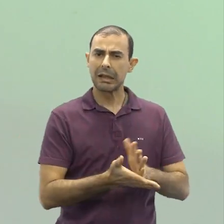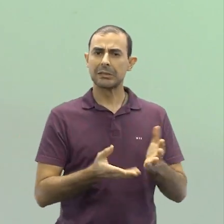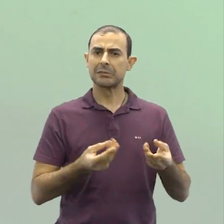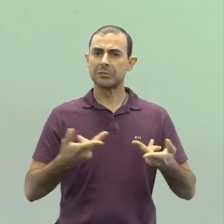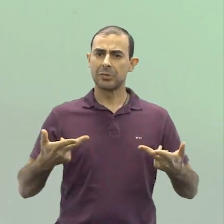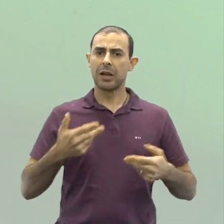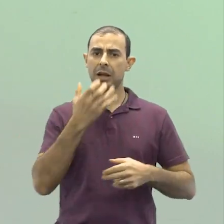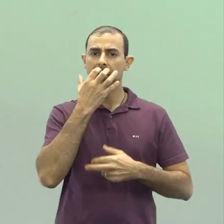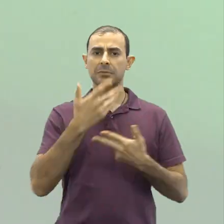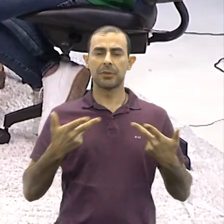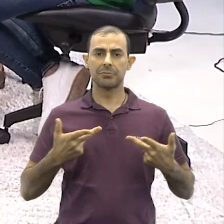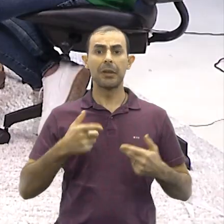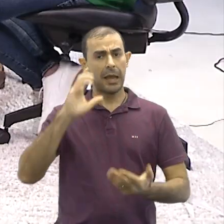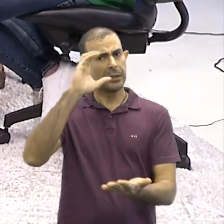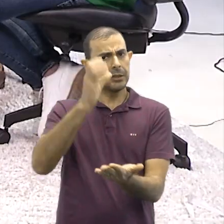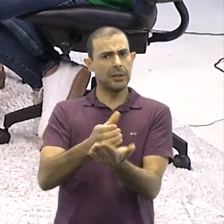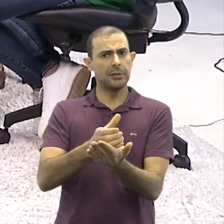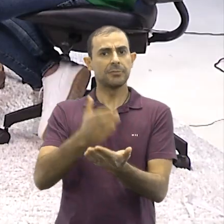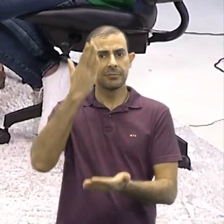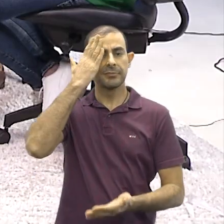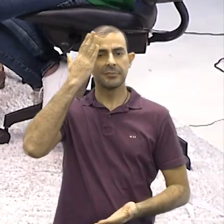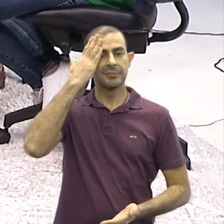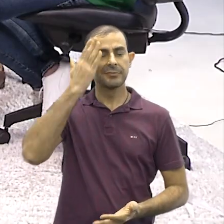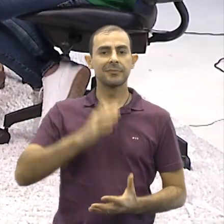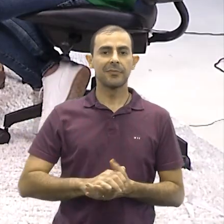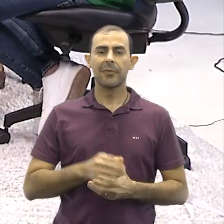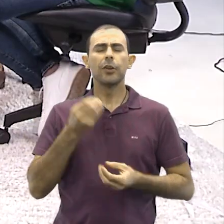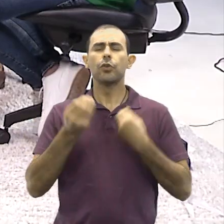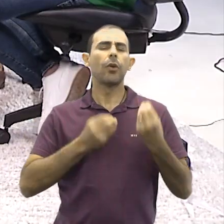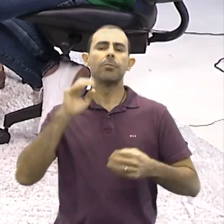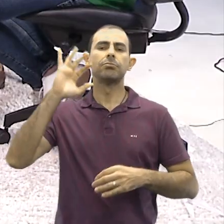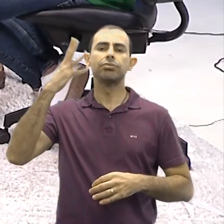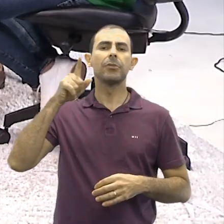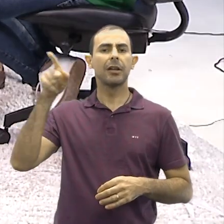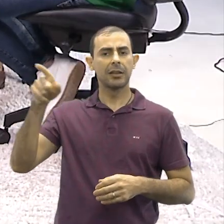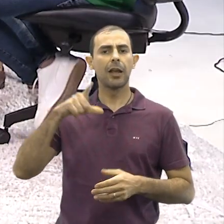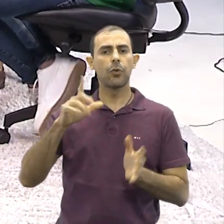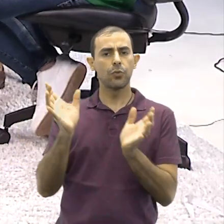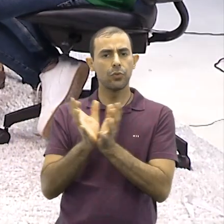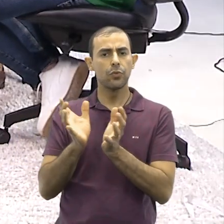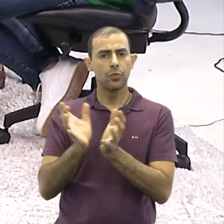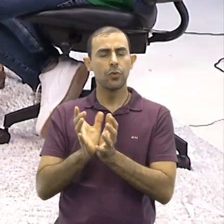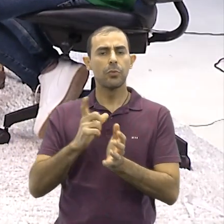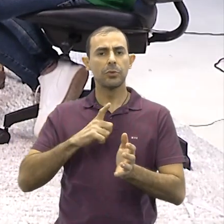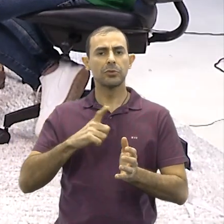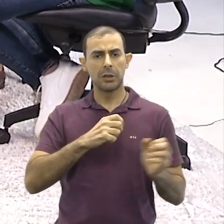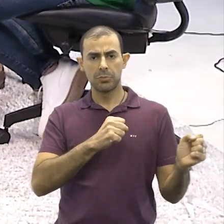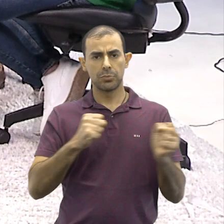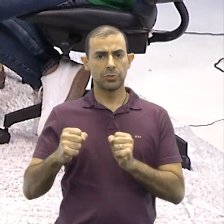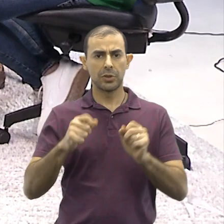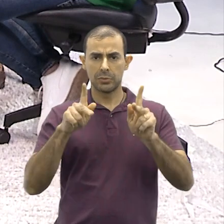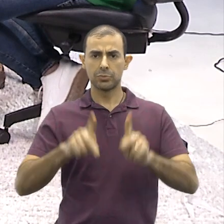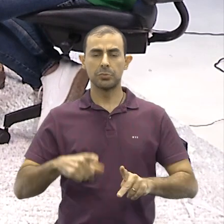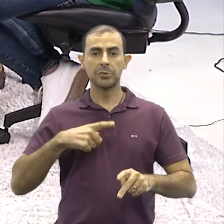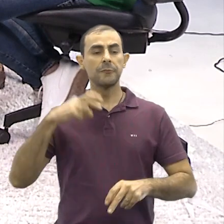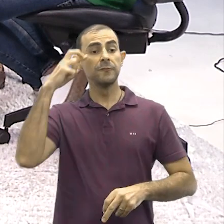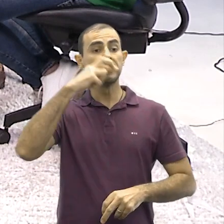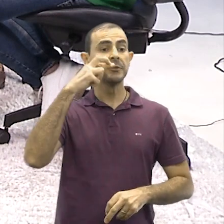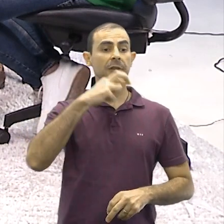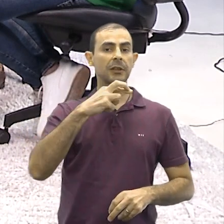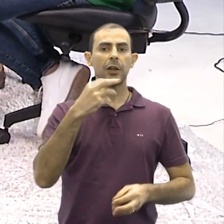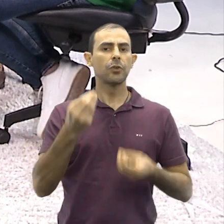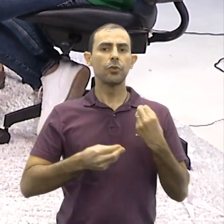aos animais. É crime, né? Crime. E como que vem sendo isso lá pelo poder público, fiscalizado, né? Como que a pessoa